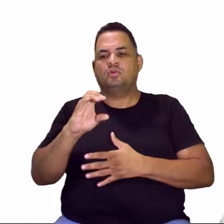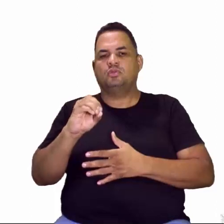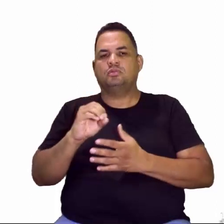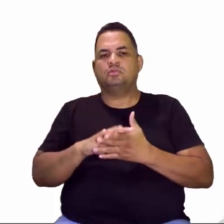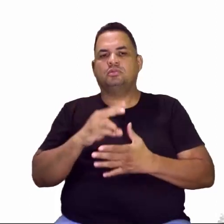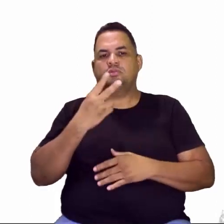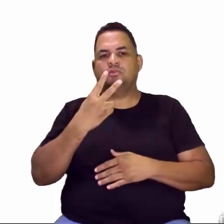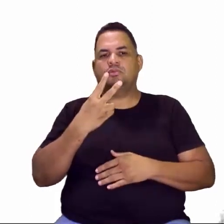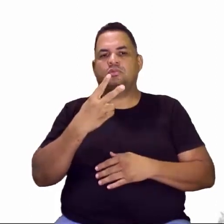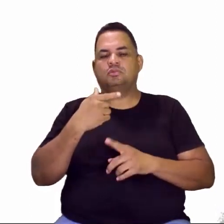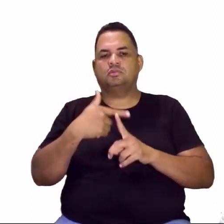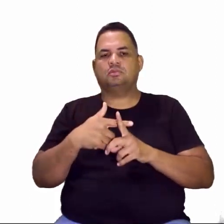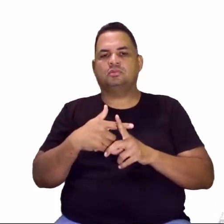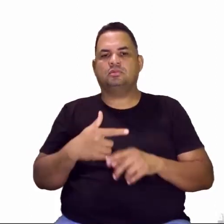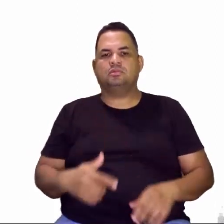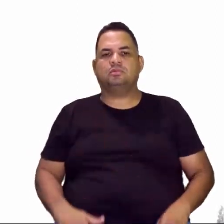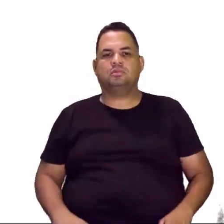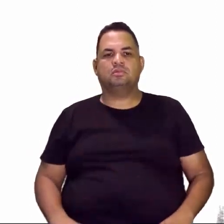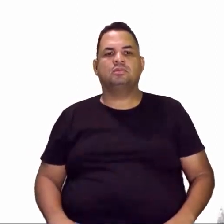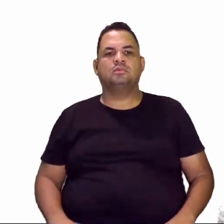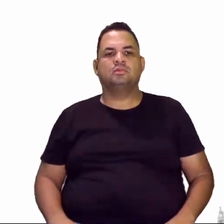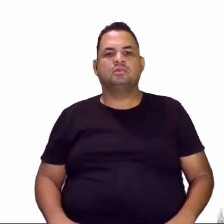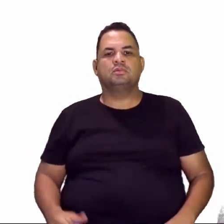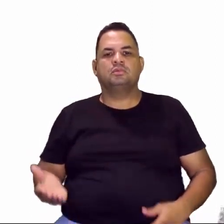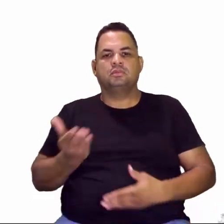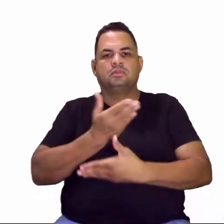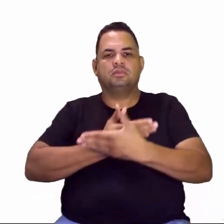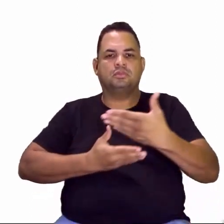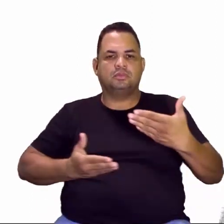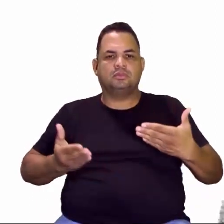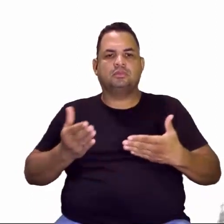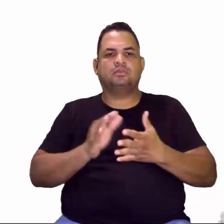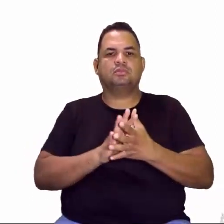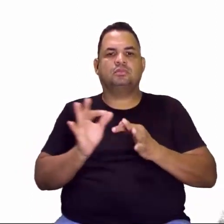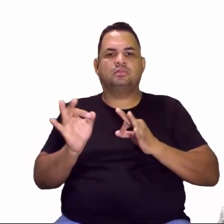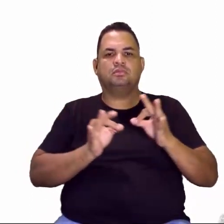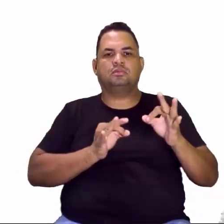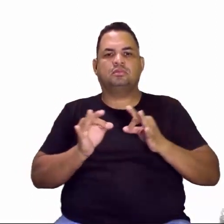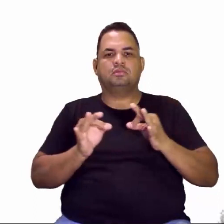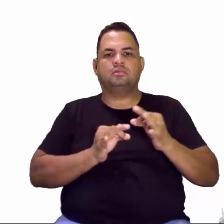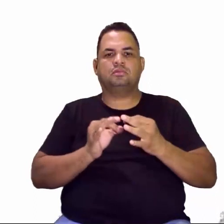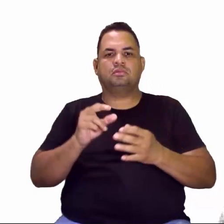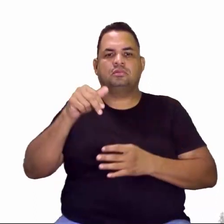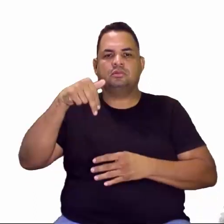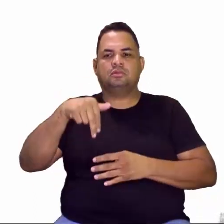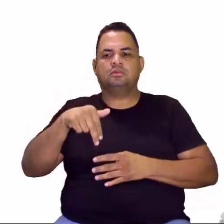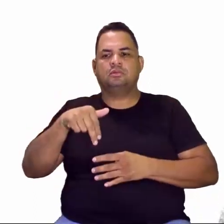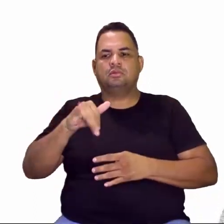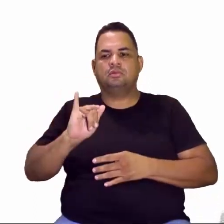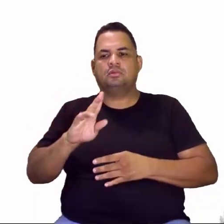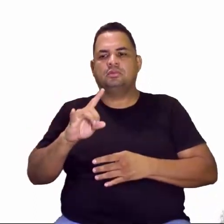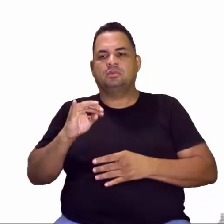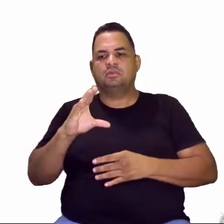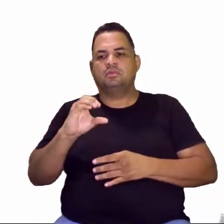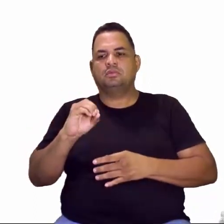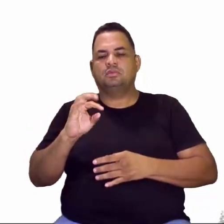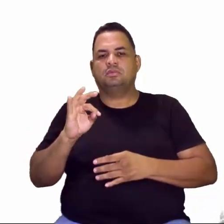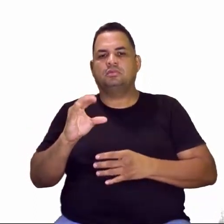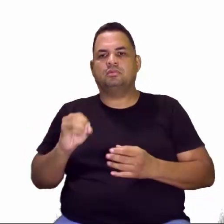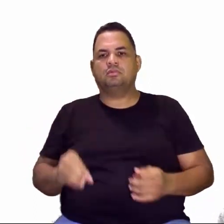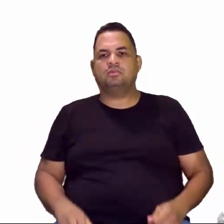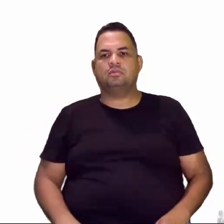2+. Foi essa interação que formou esse nitrato.